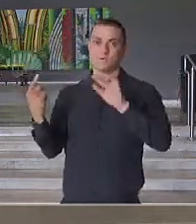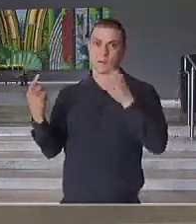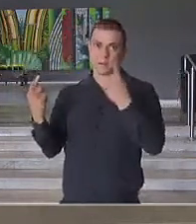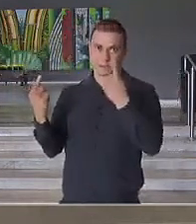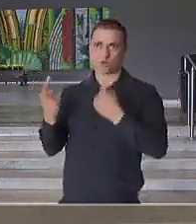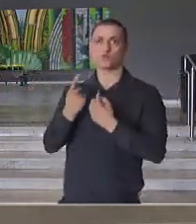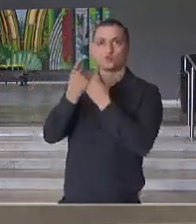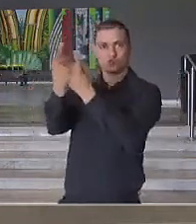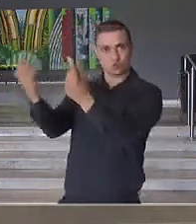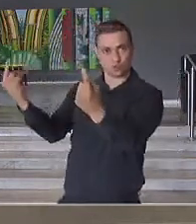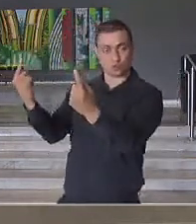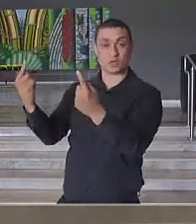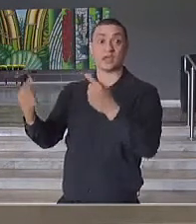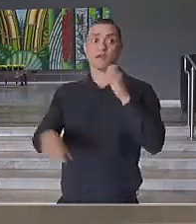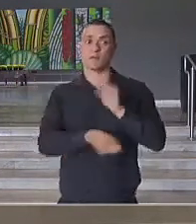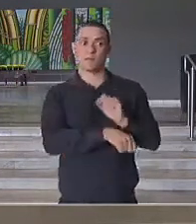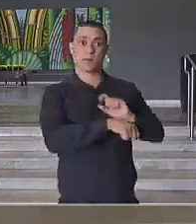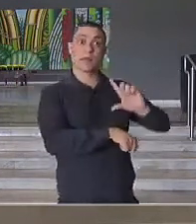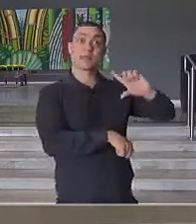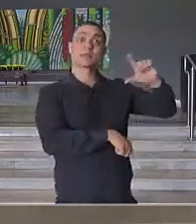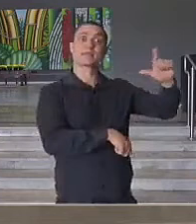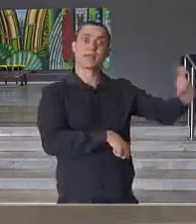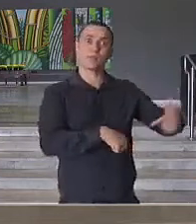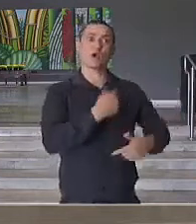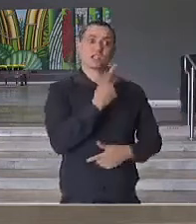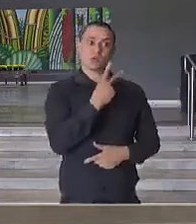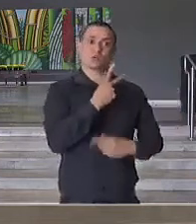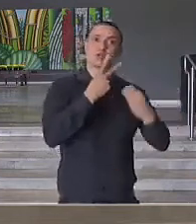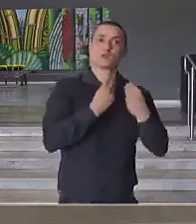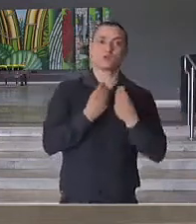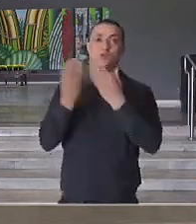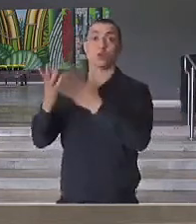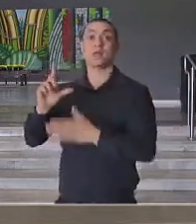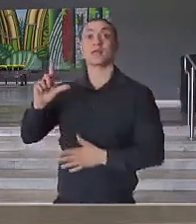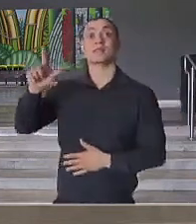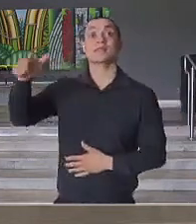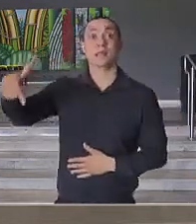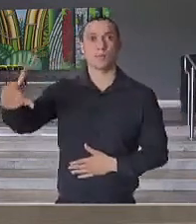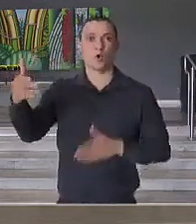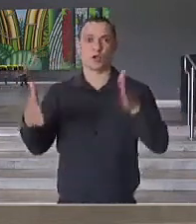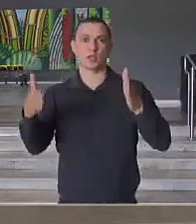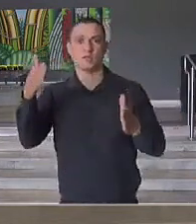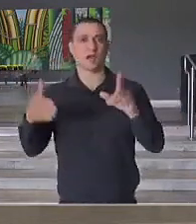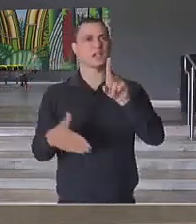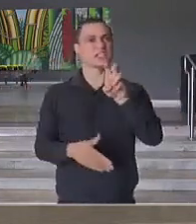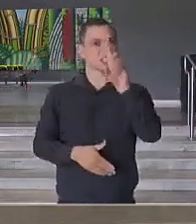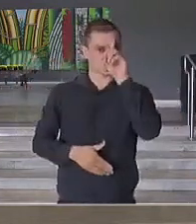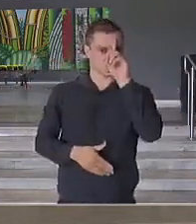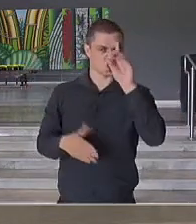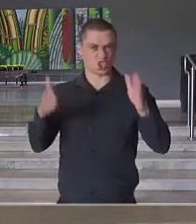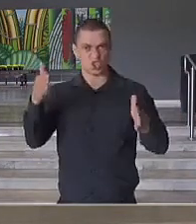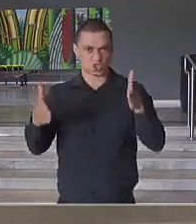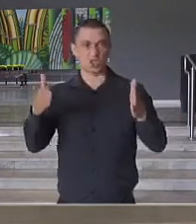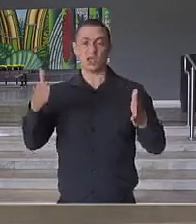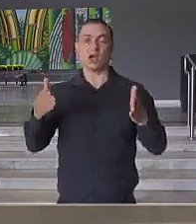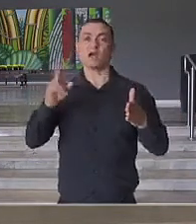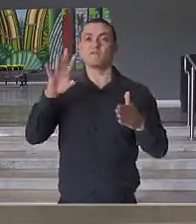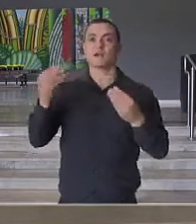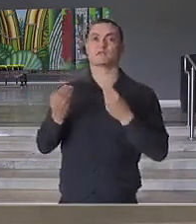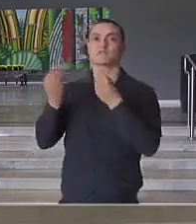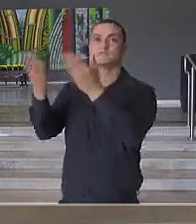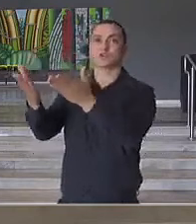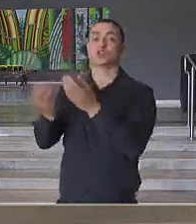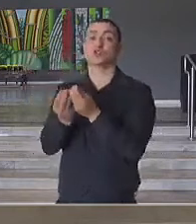a primeira dose e receberão essa segunda dose, intervaladas dentro de 15 dias, já estarão